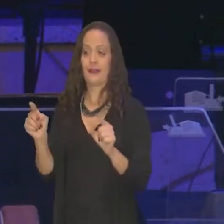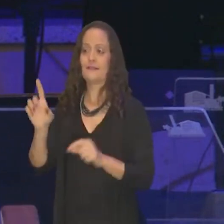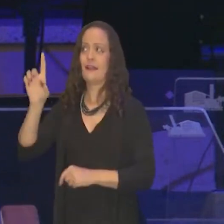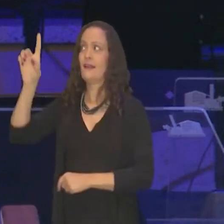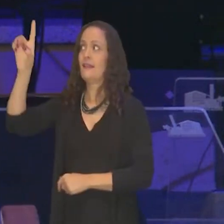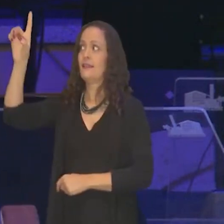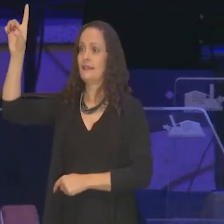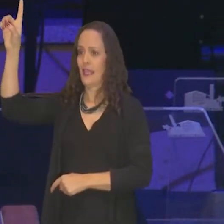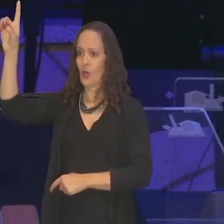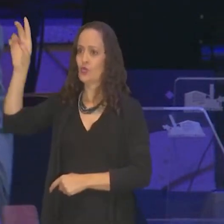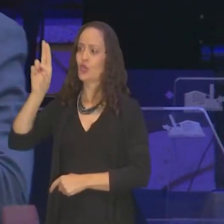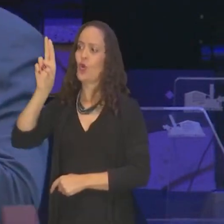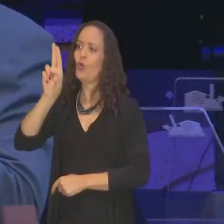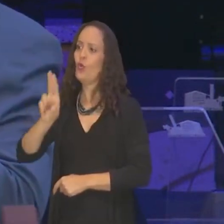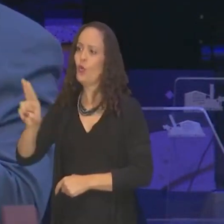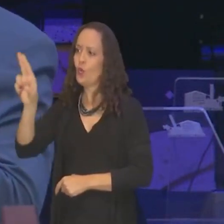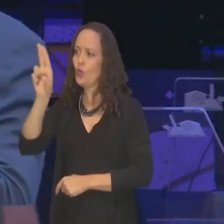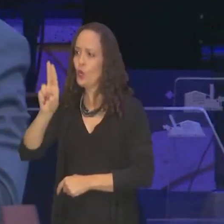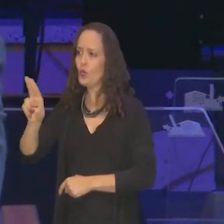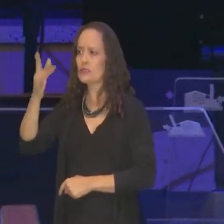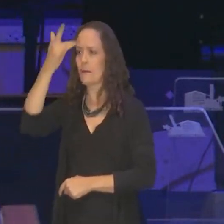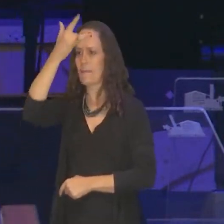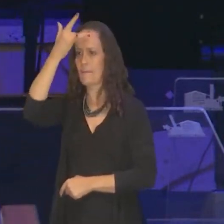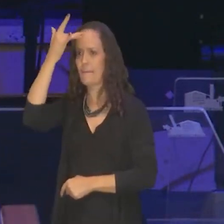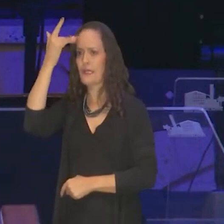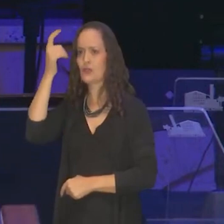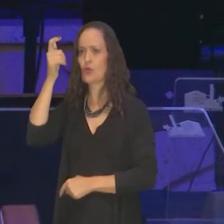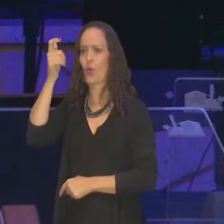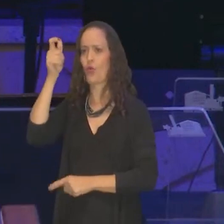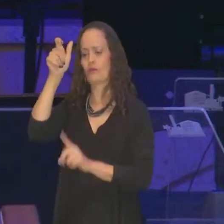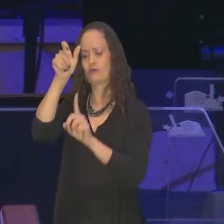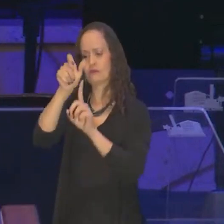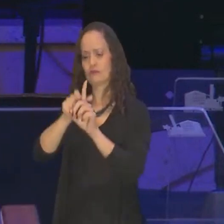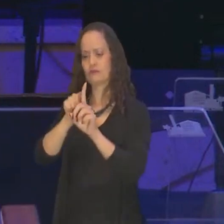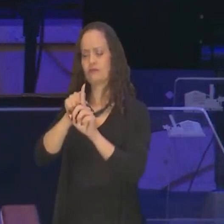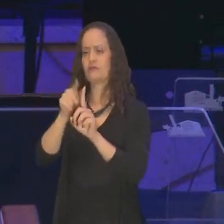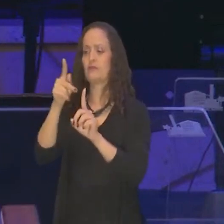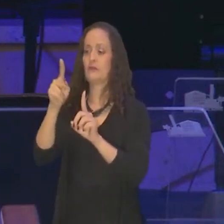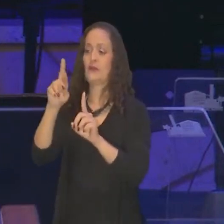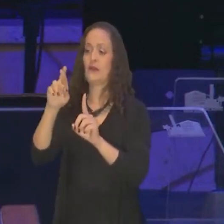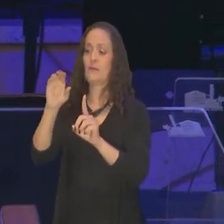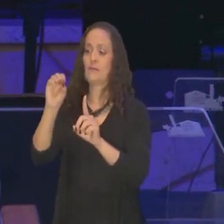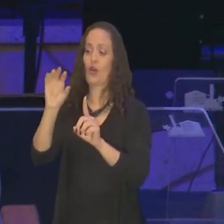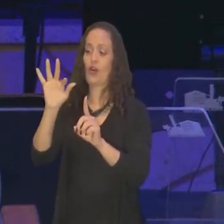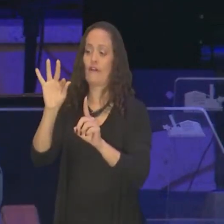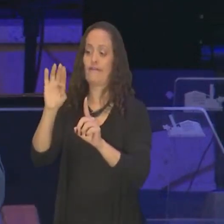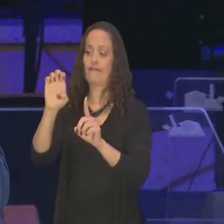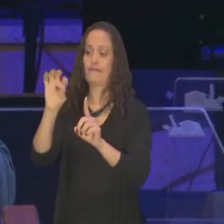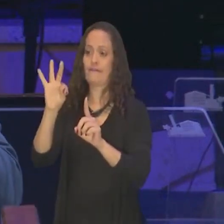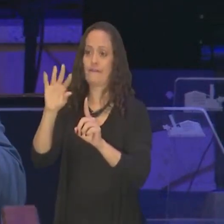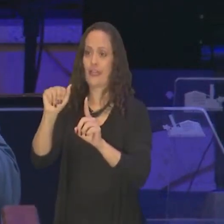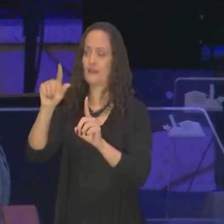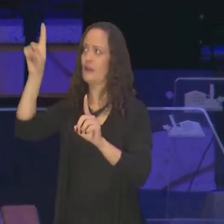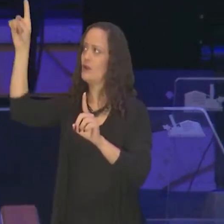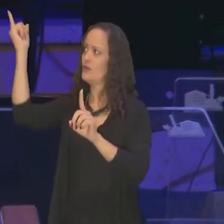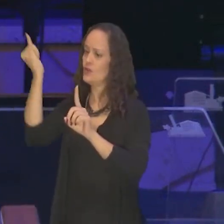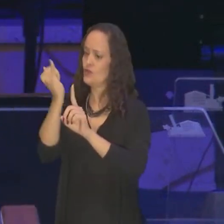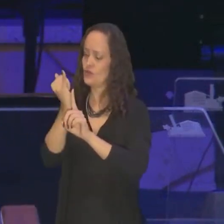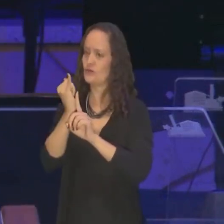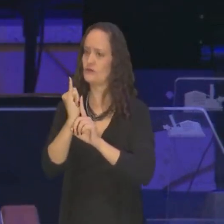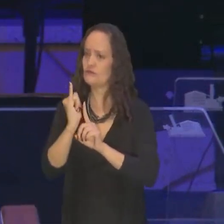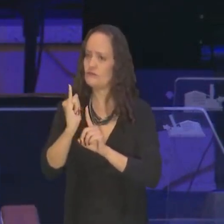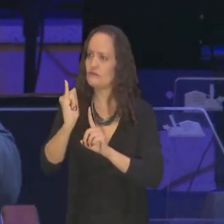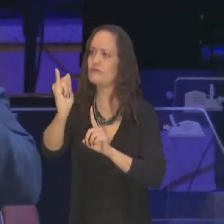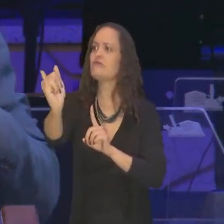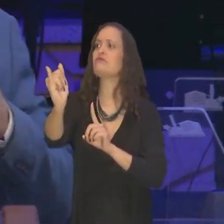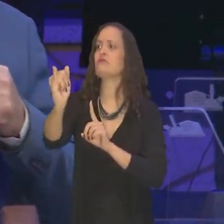seus profetas para colocar ordem e dar direcionamento ao seu povo, para que o seu